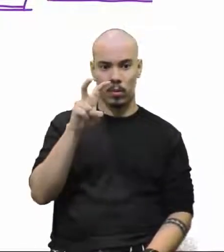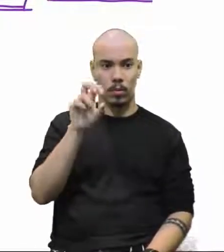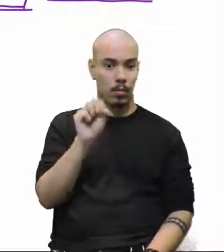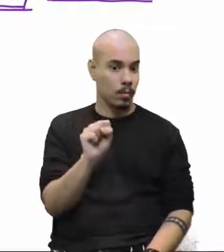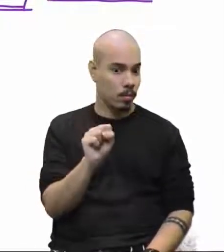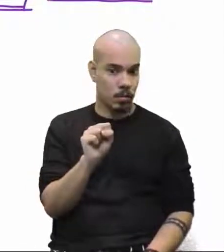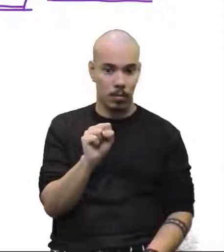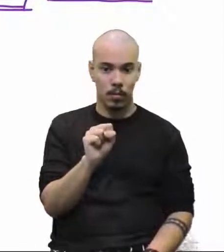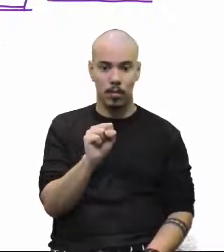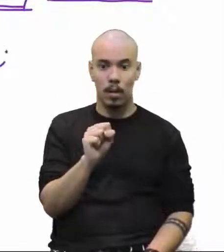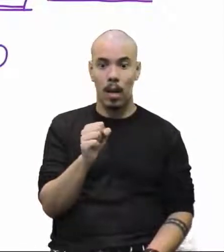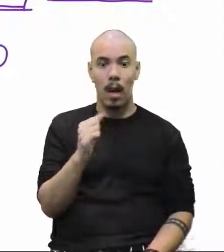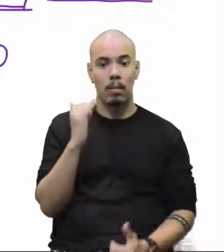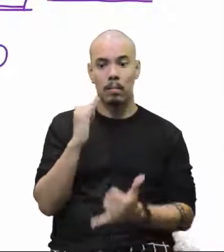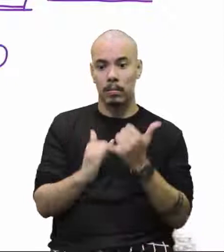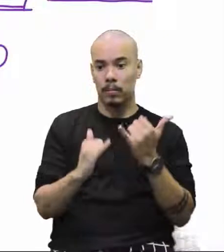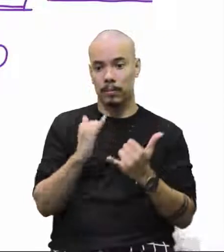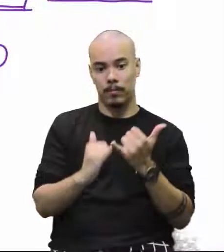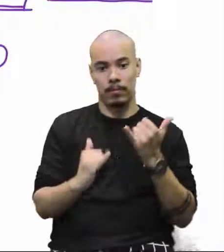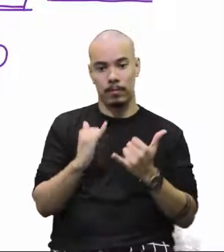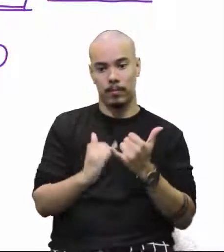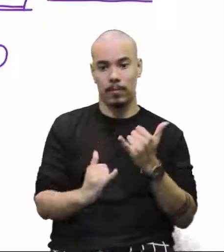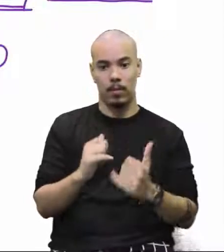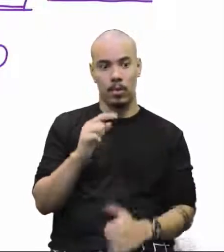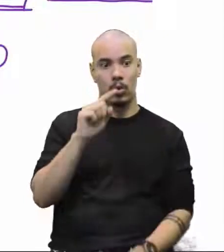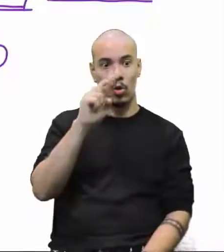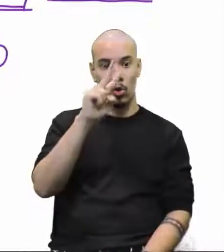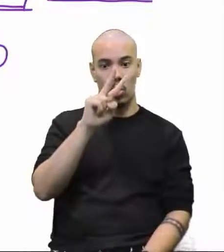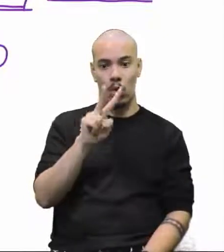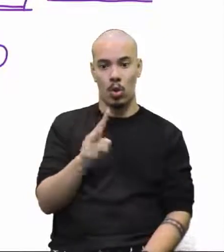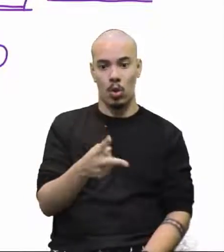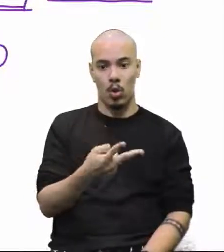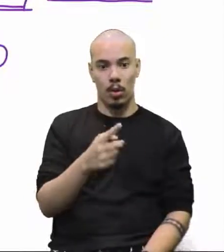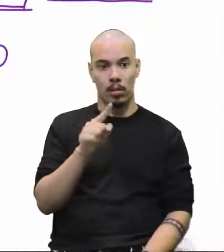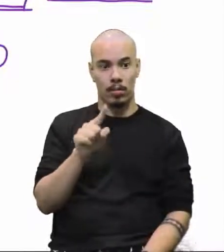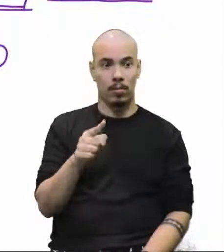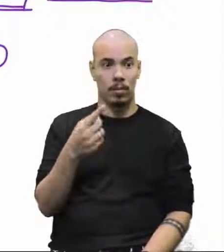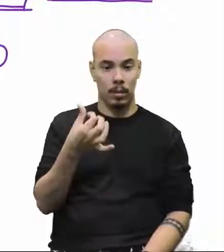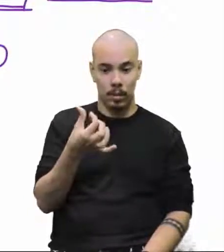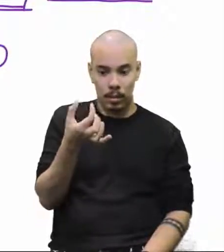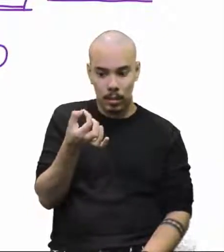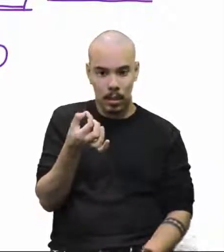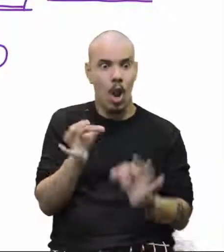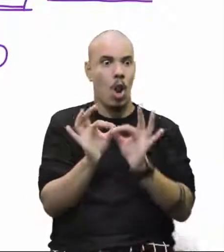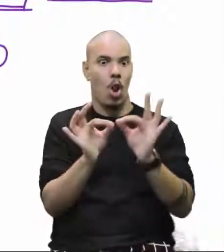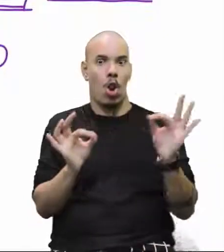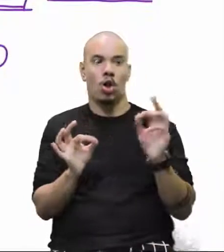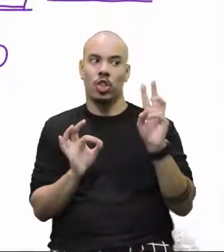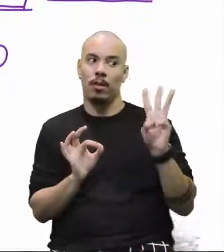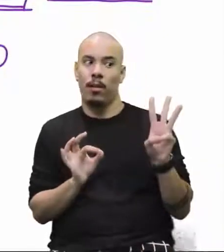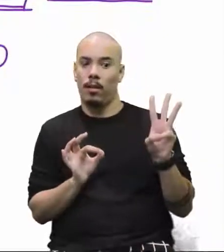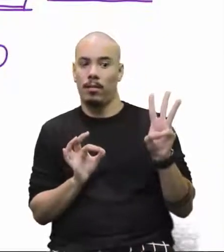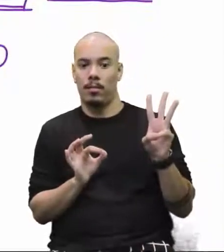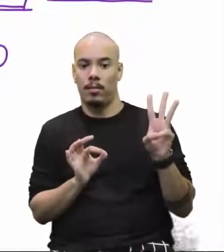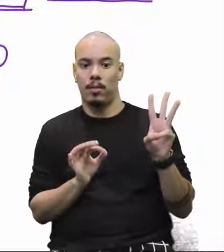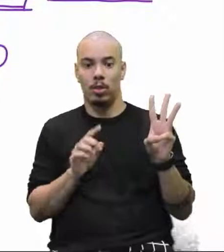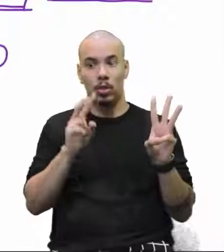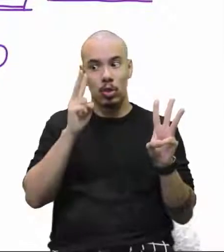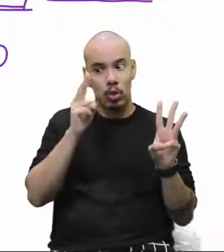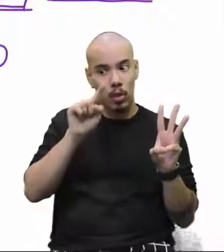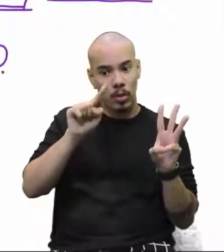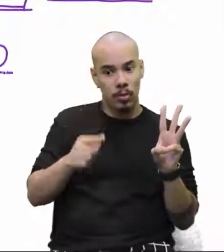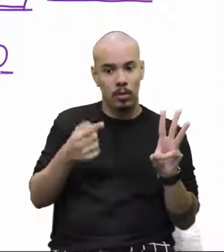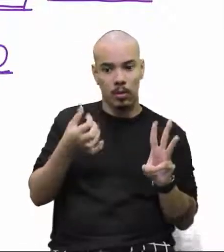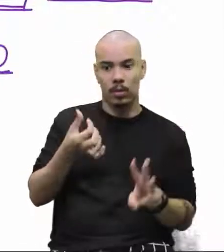praticamente 2,60. Que está muito longe de 3. 2,60. O zero não